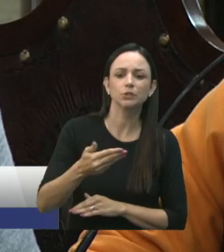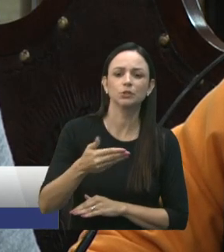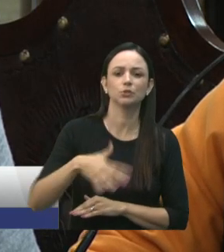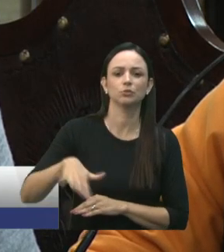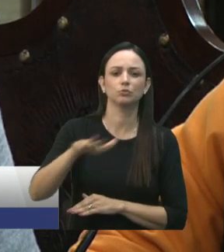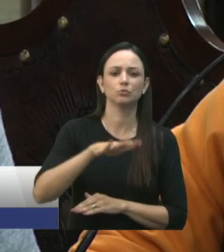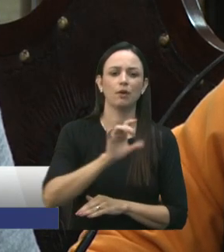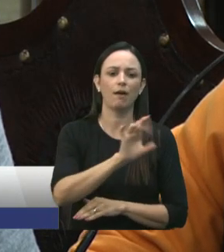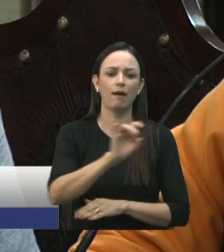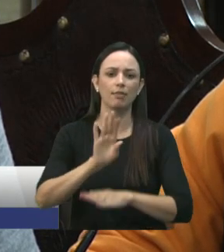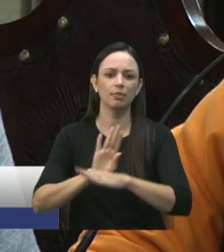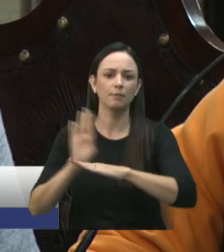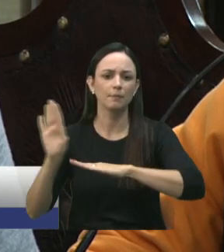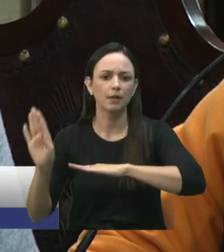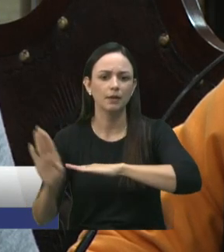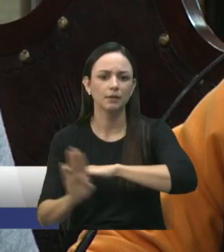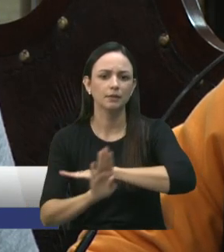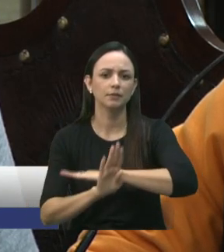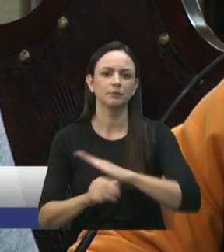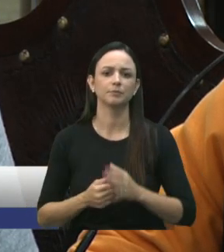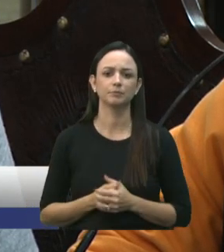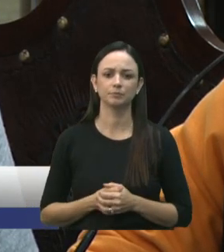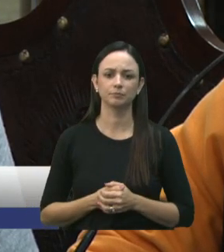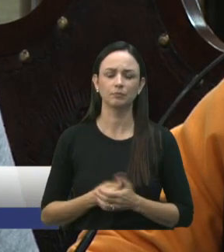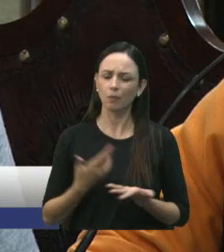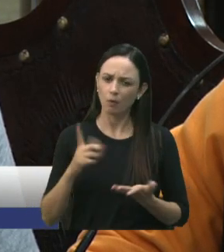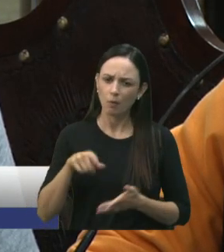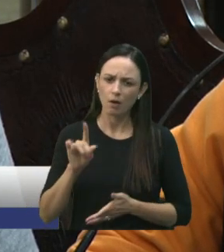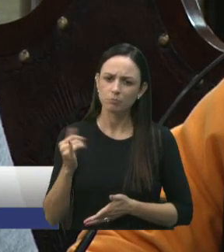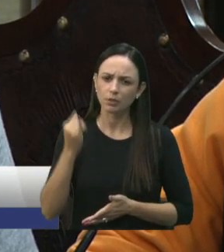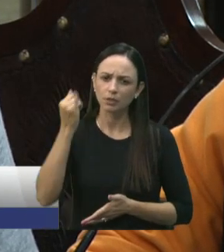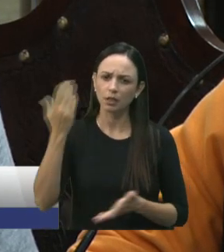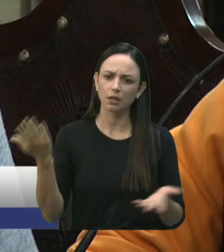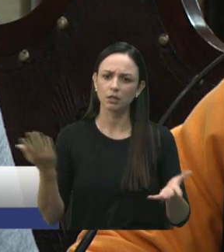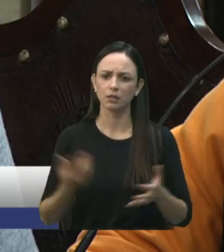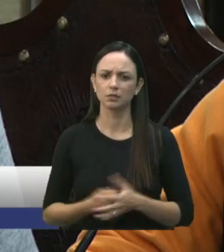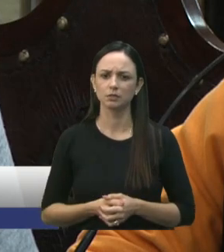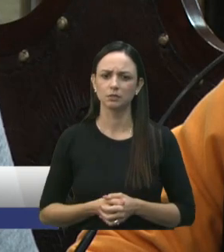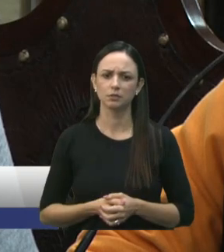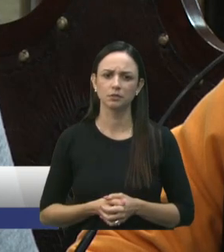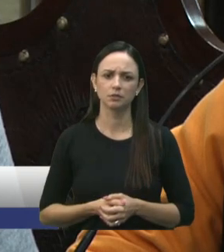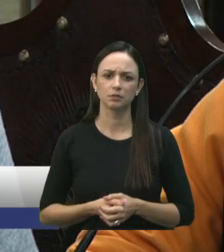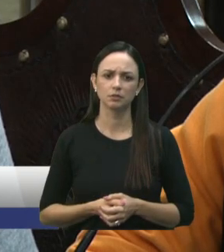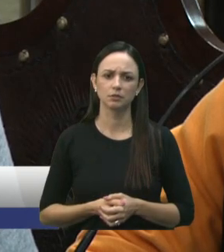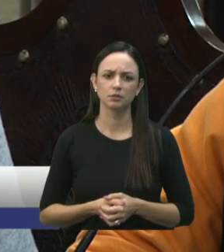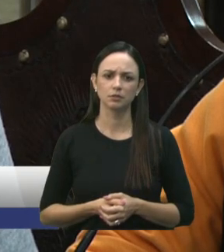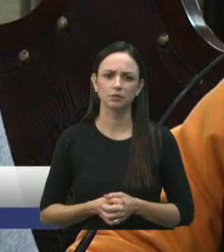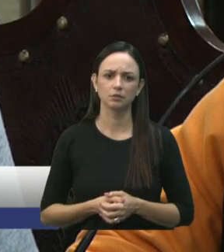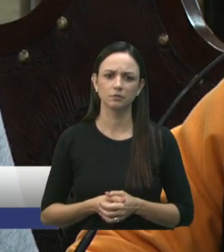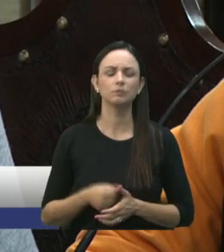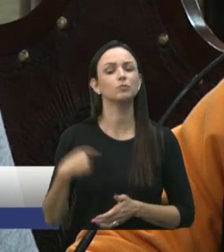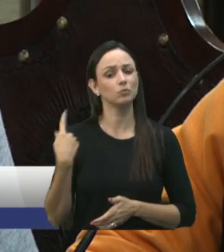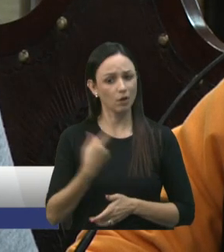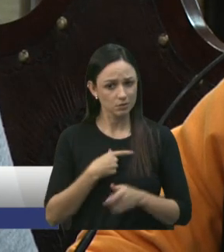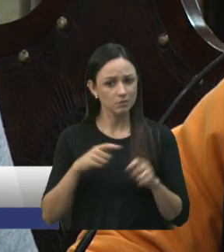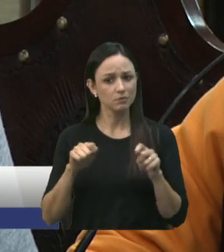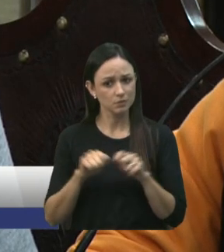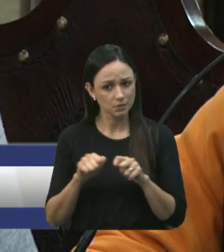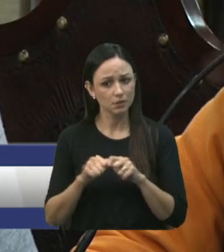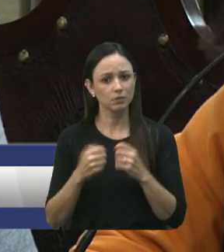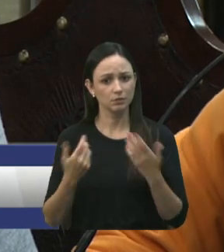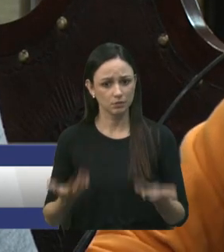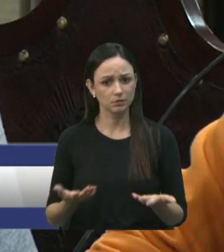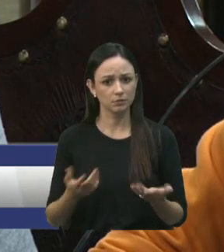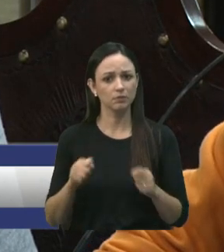dos bairros? Não é importante ou não? Nós o fizemos, vereador. Nós o fizemos de